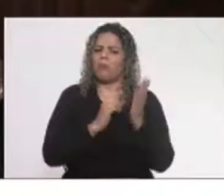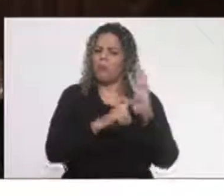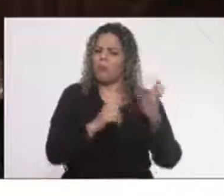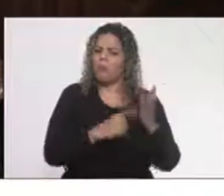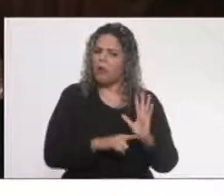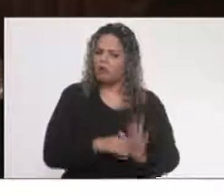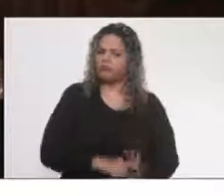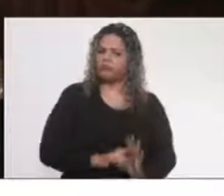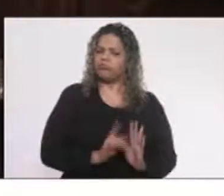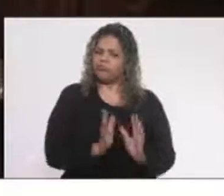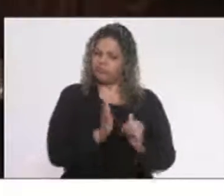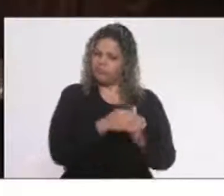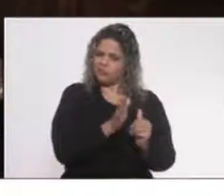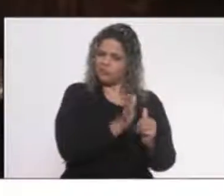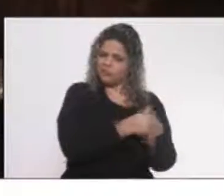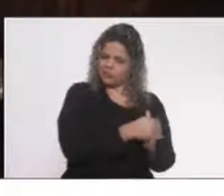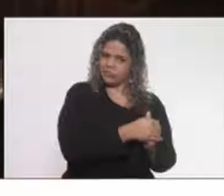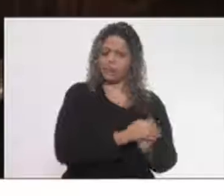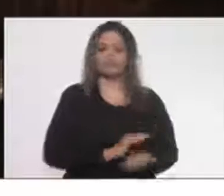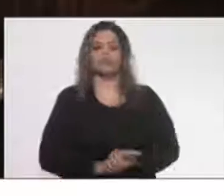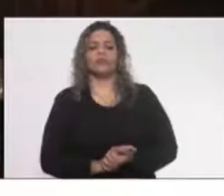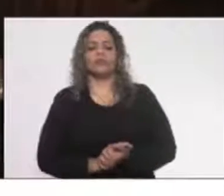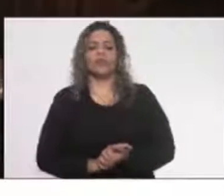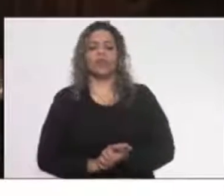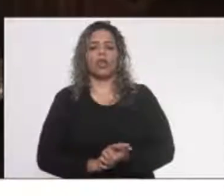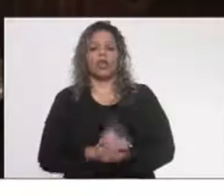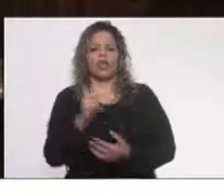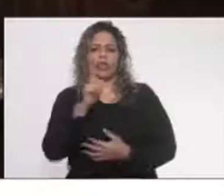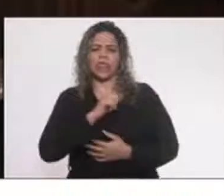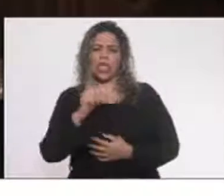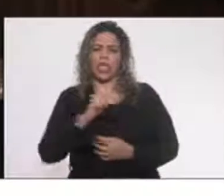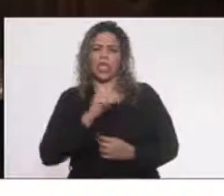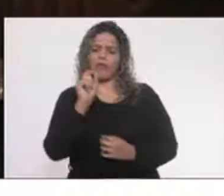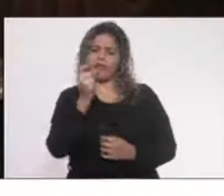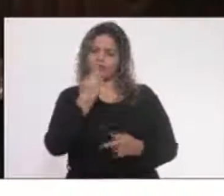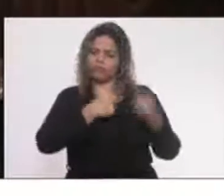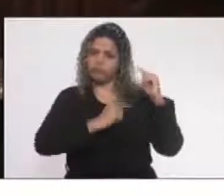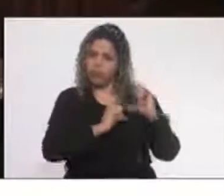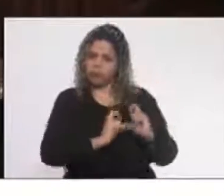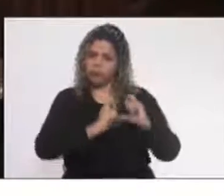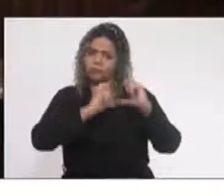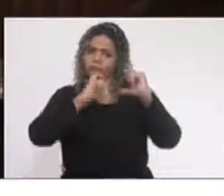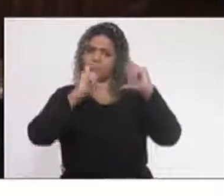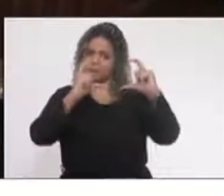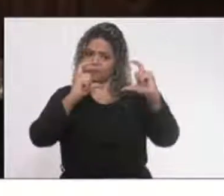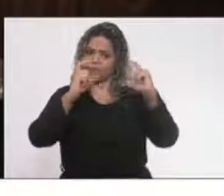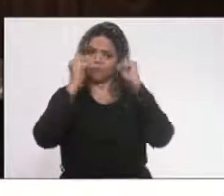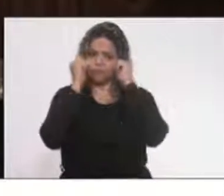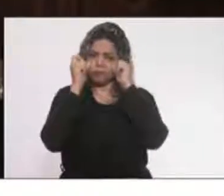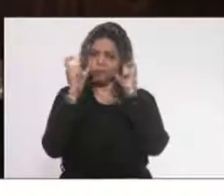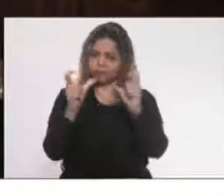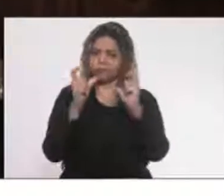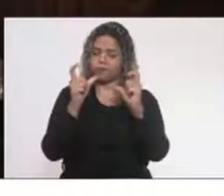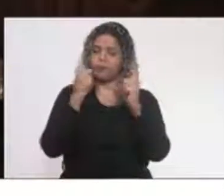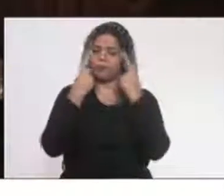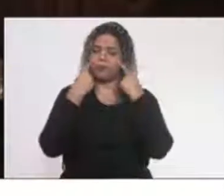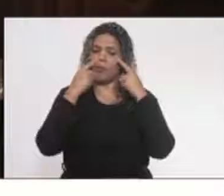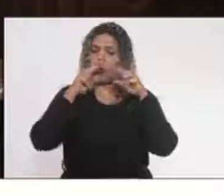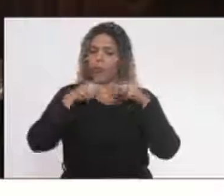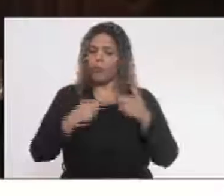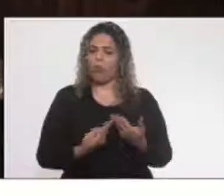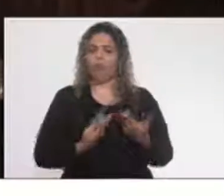dados obscurantistas. Houve uma elevação alarmante provocada